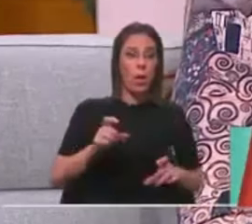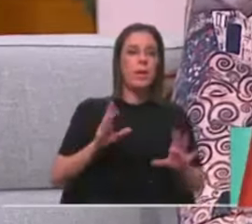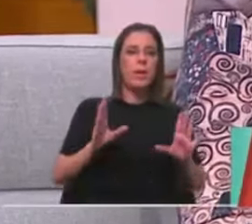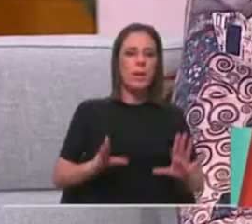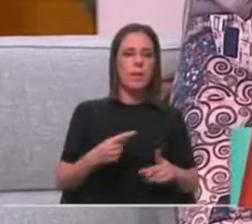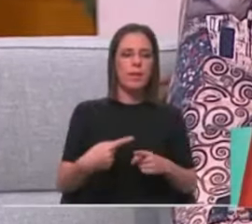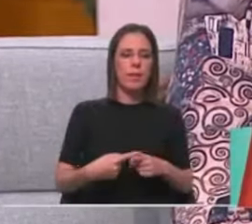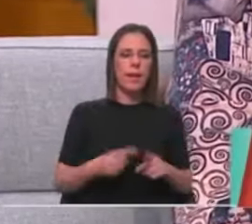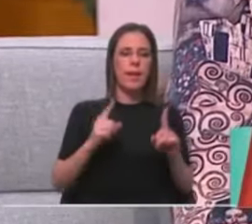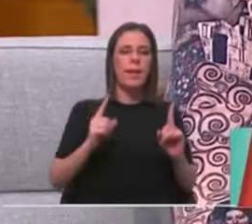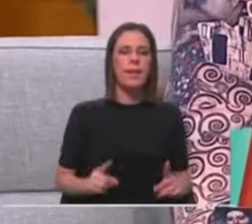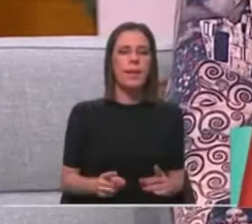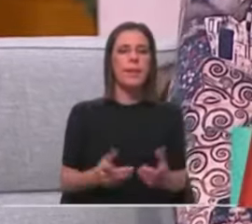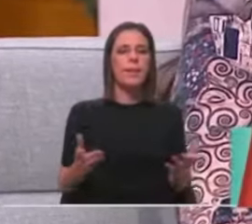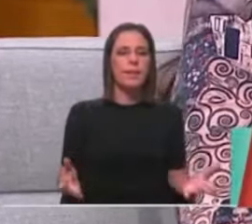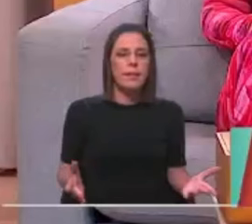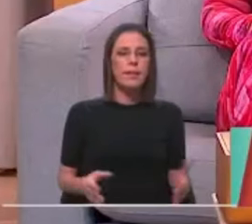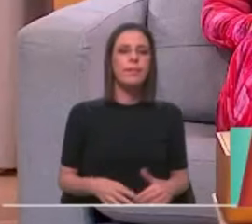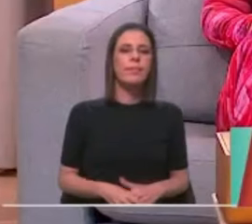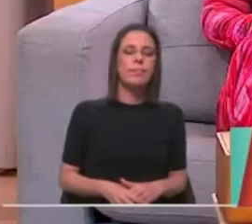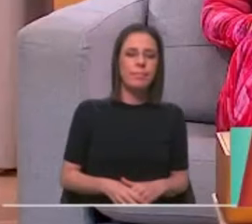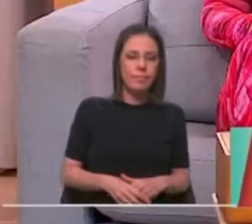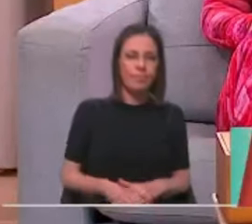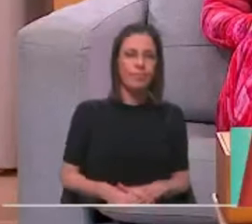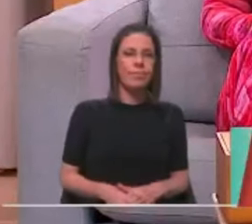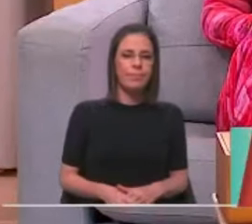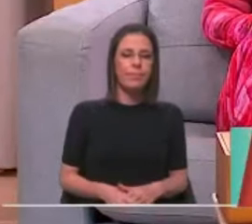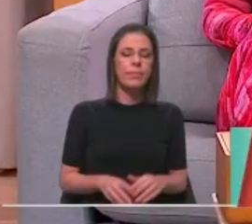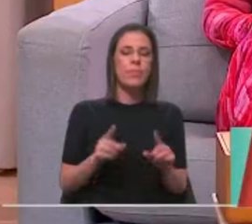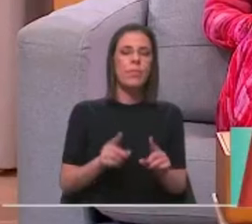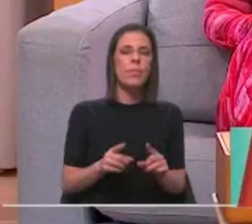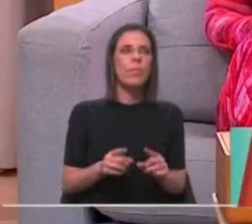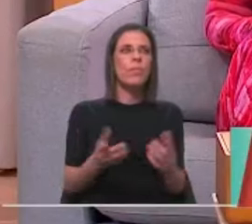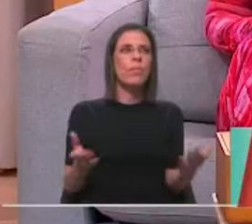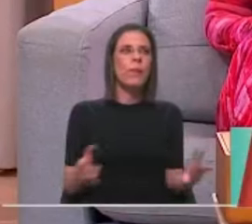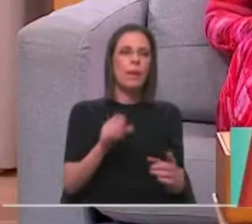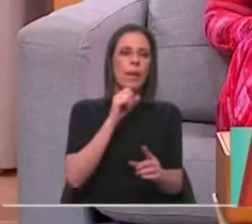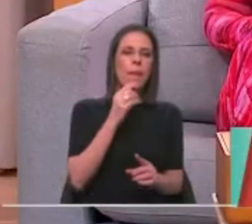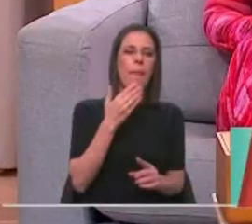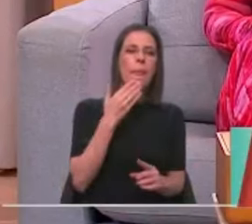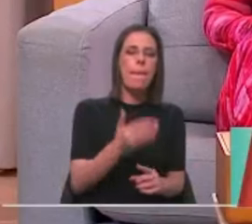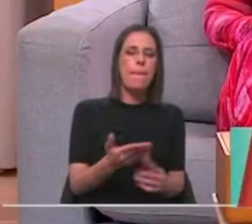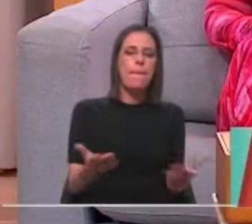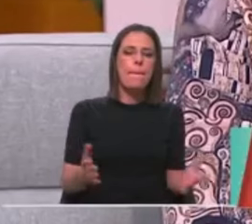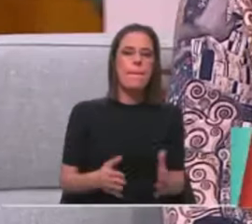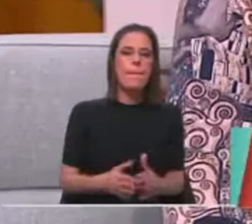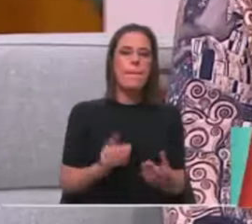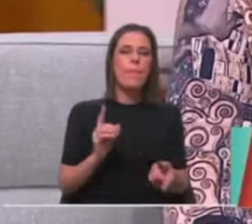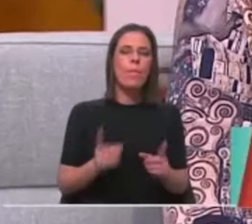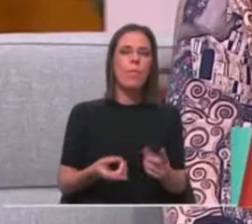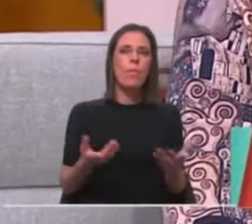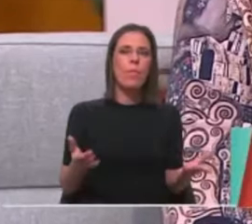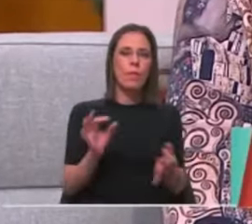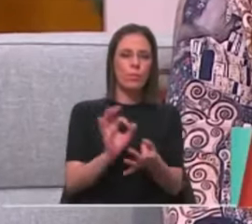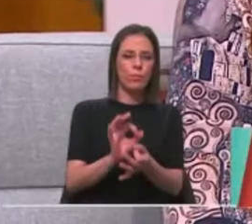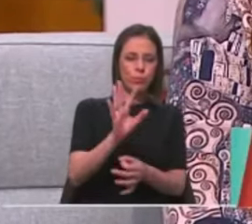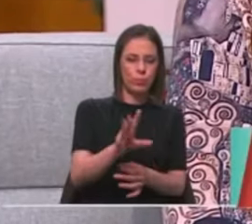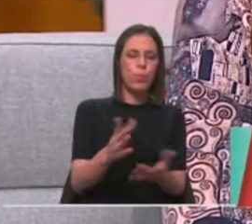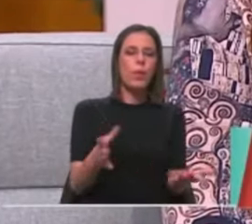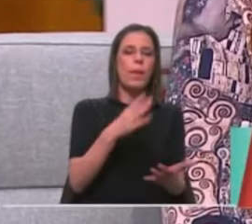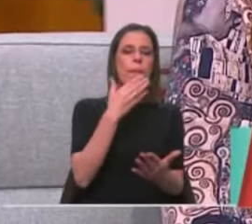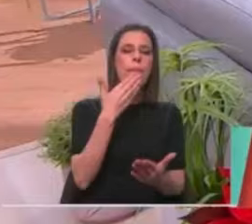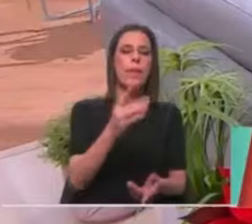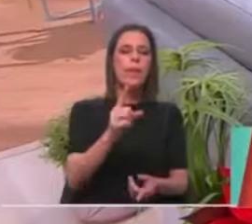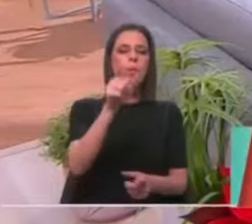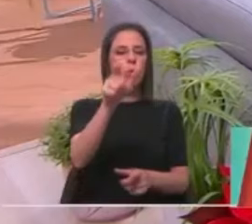é que interessa. Então, mas sabia fazer muito bem todo o tempo. Qual foram as direções que tu tiveste? O que é que